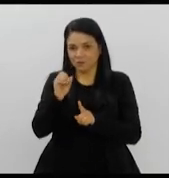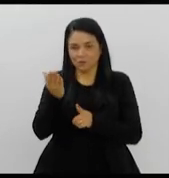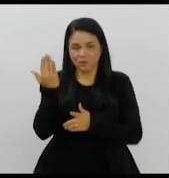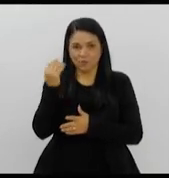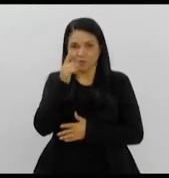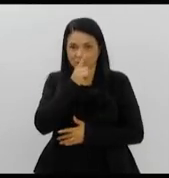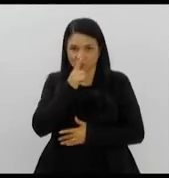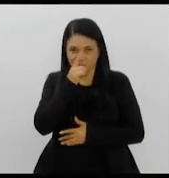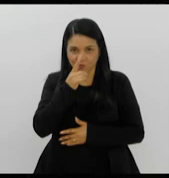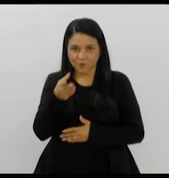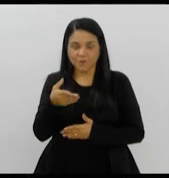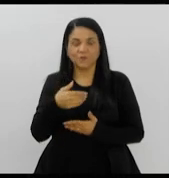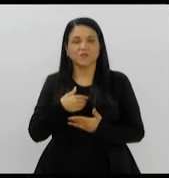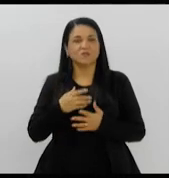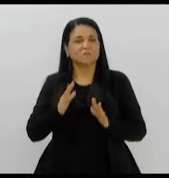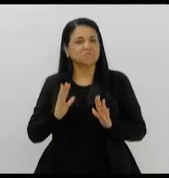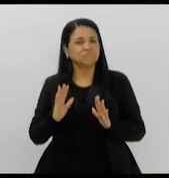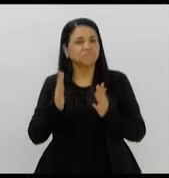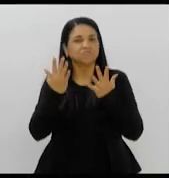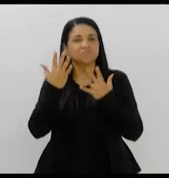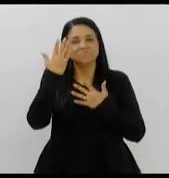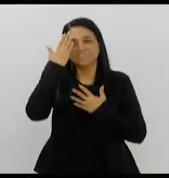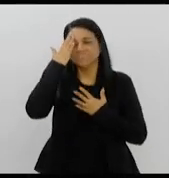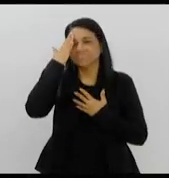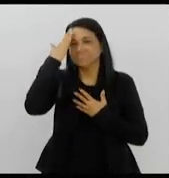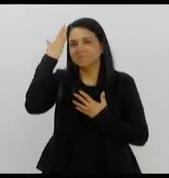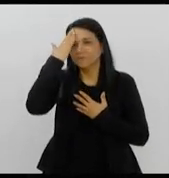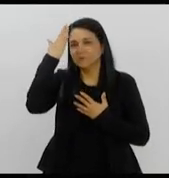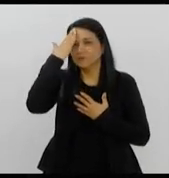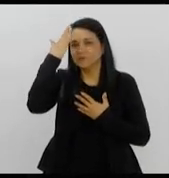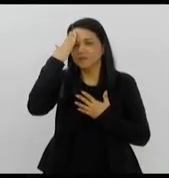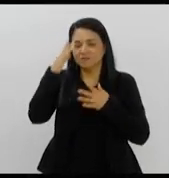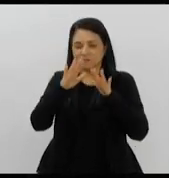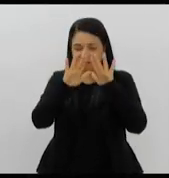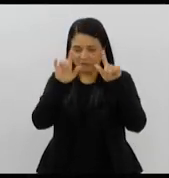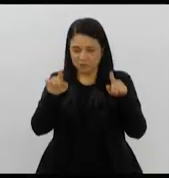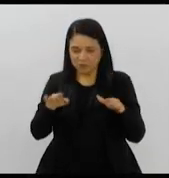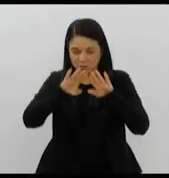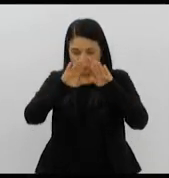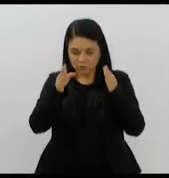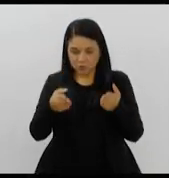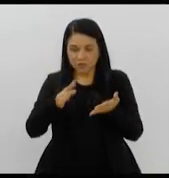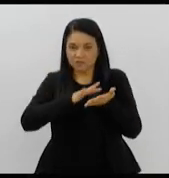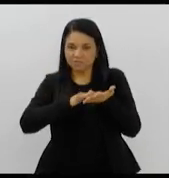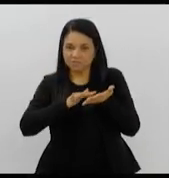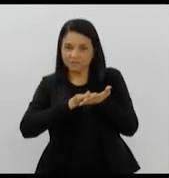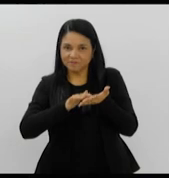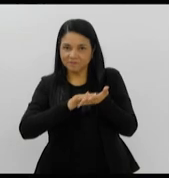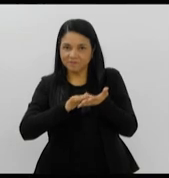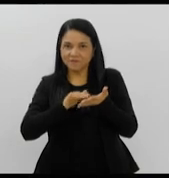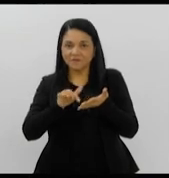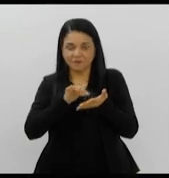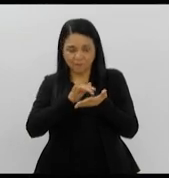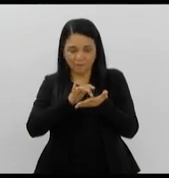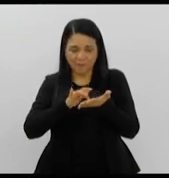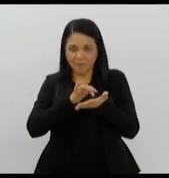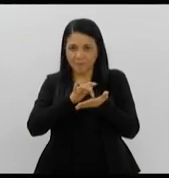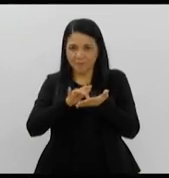saudar o sucesso das urnas eletrônicas e fazer uma análise